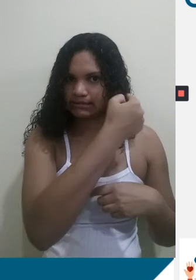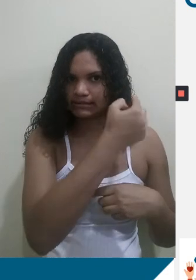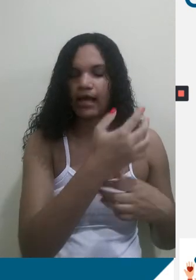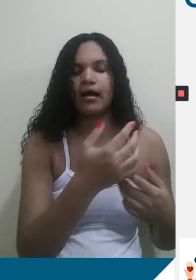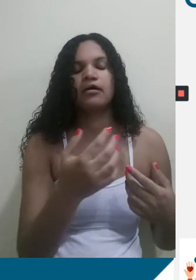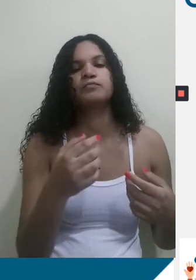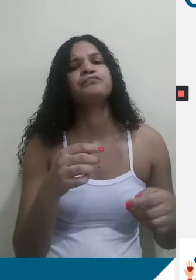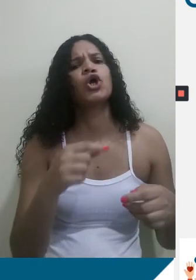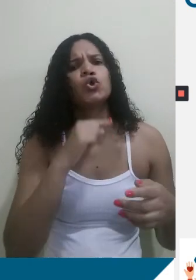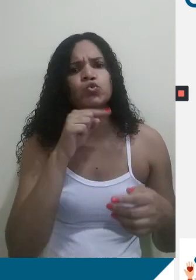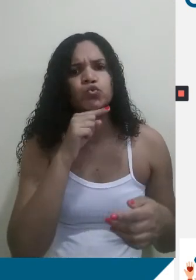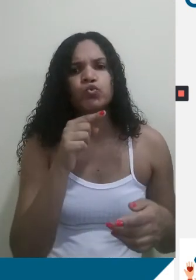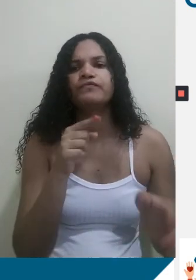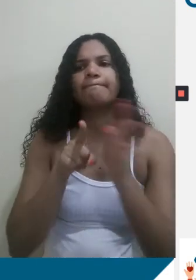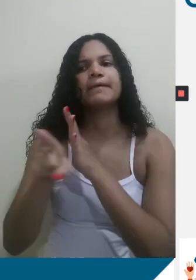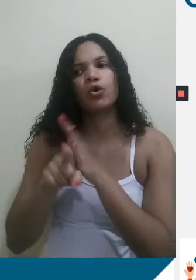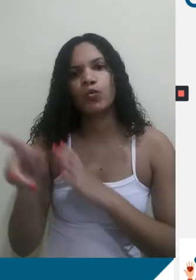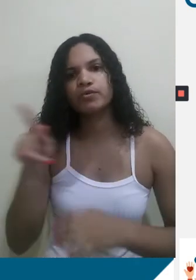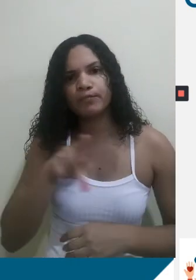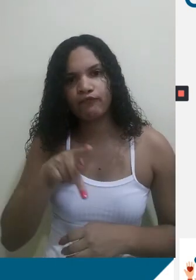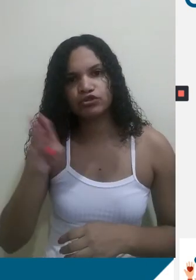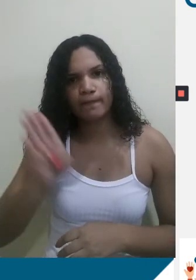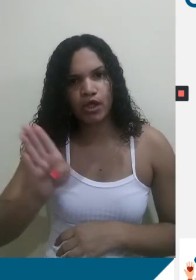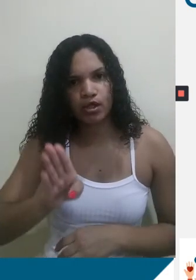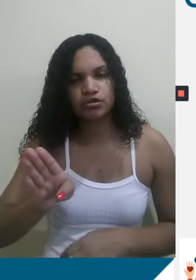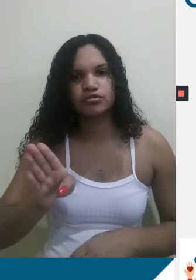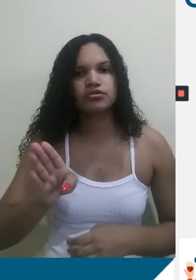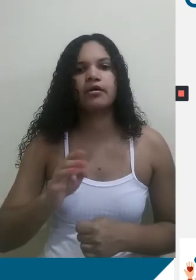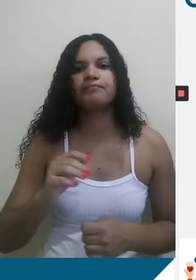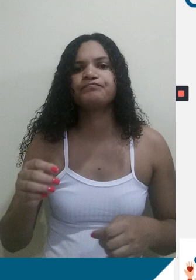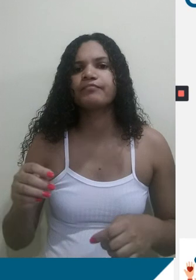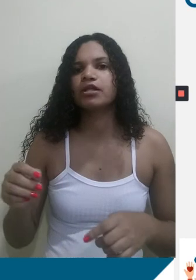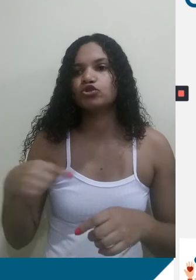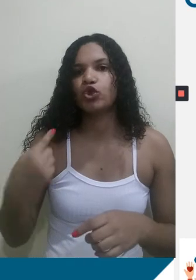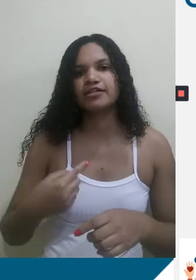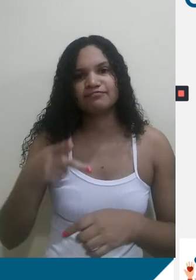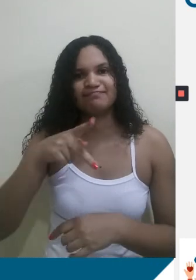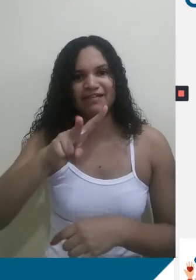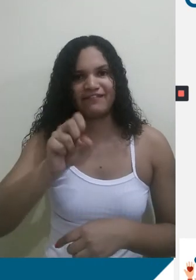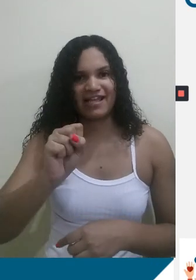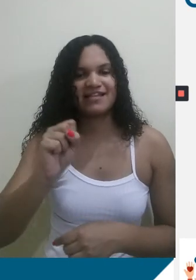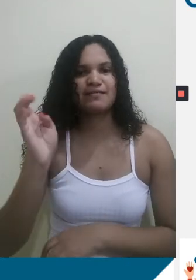e façam mais esclarecimentos com os seus mediadores do nosso curso, da nossa